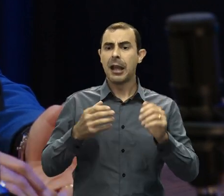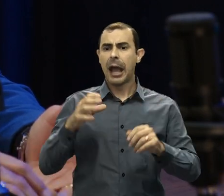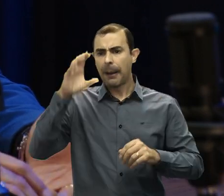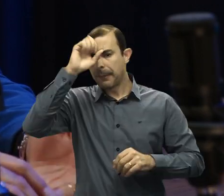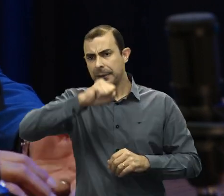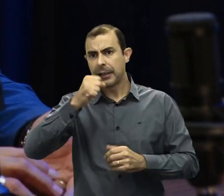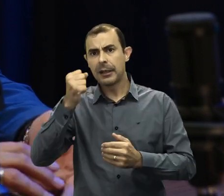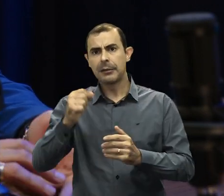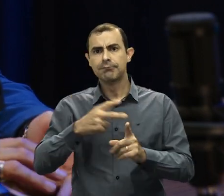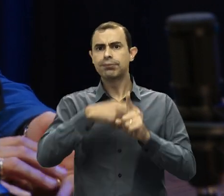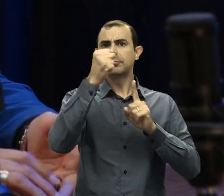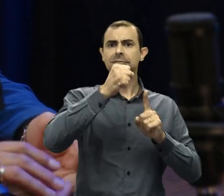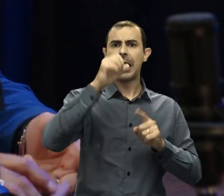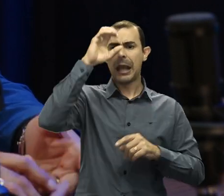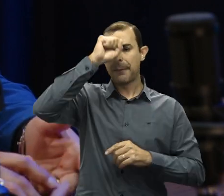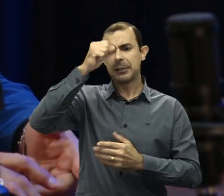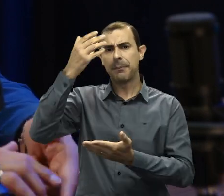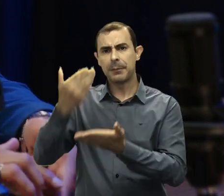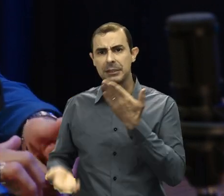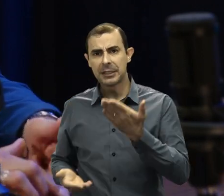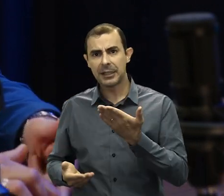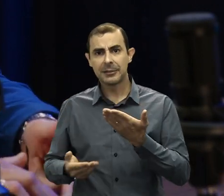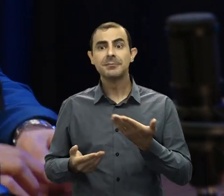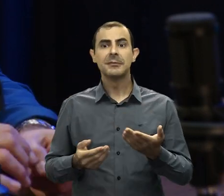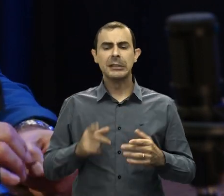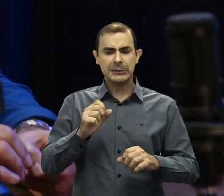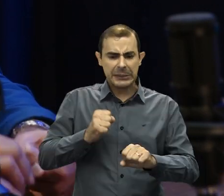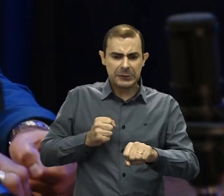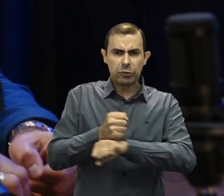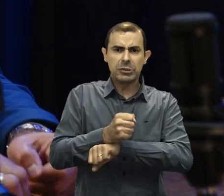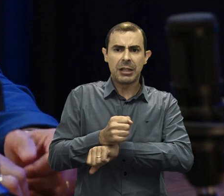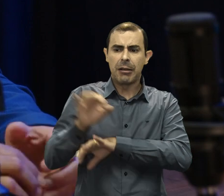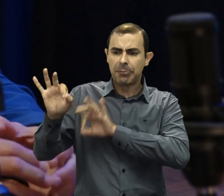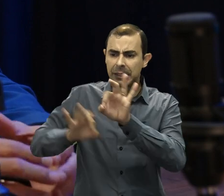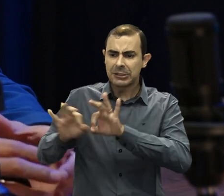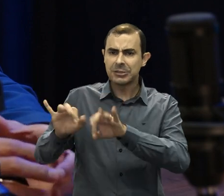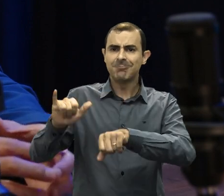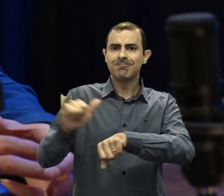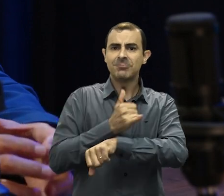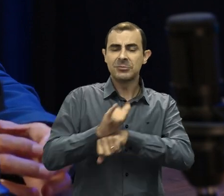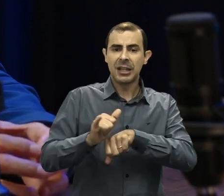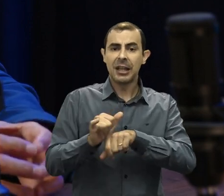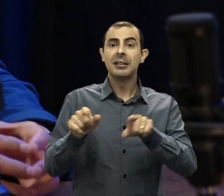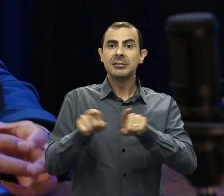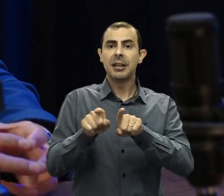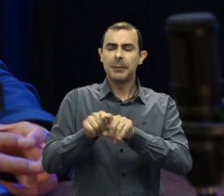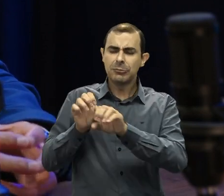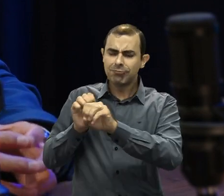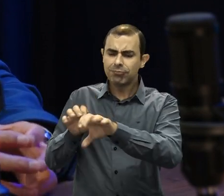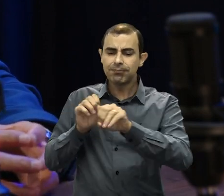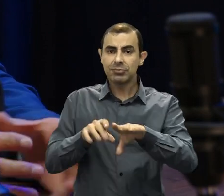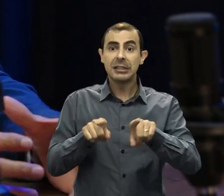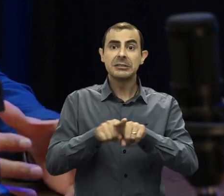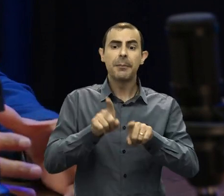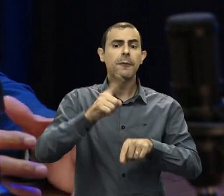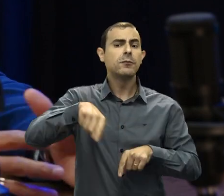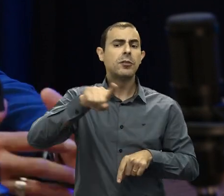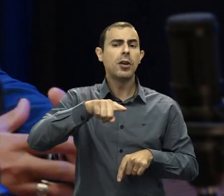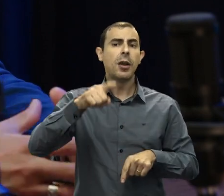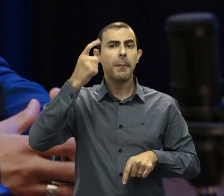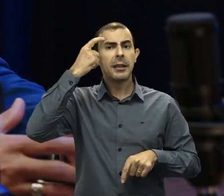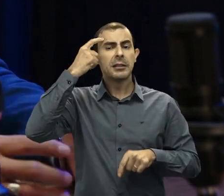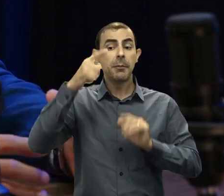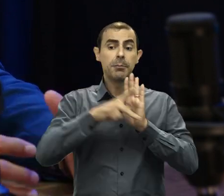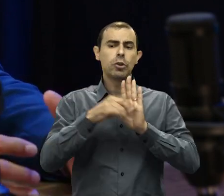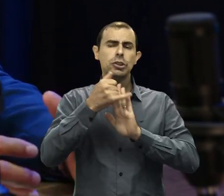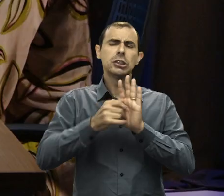e perder, sim e não, se esforçar, planejar. Então, eu tento oportunizar ao máximo. Quem tem um projeto